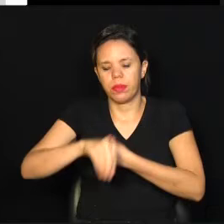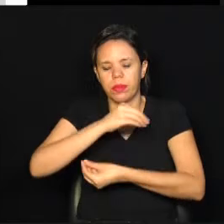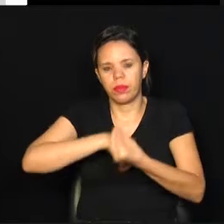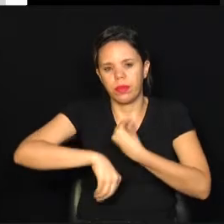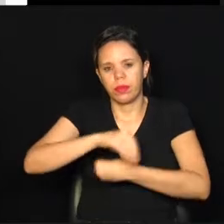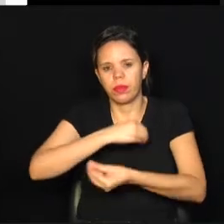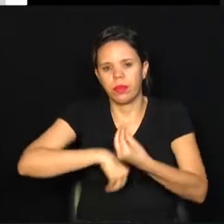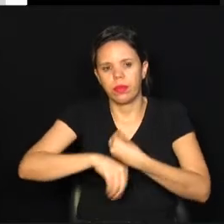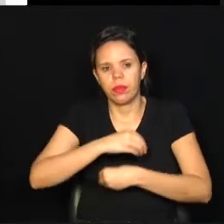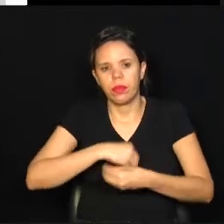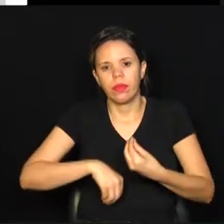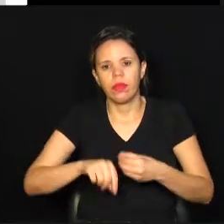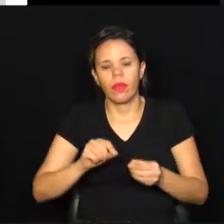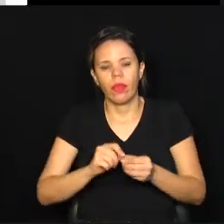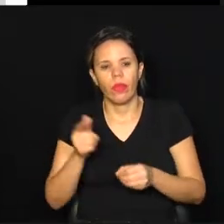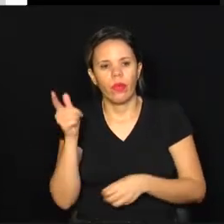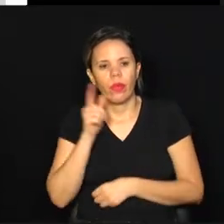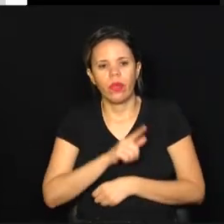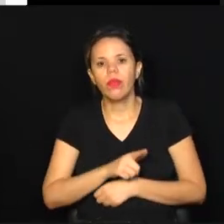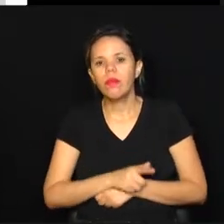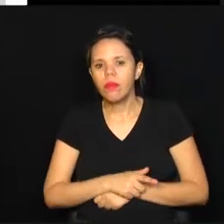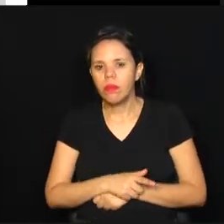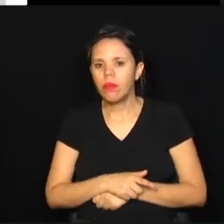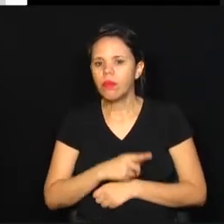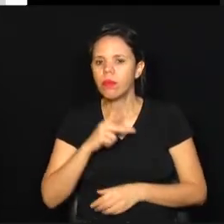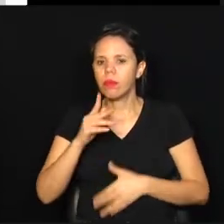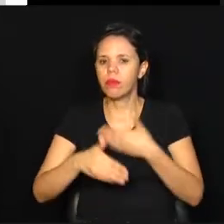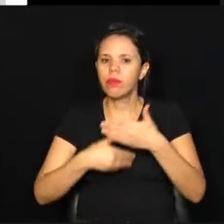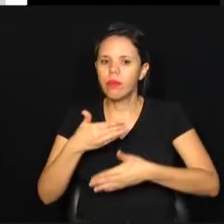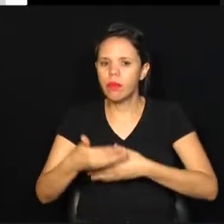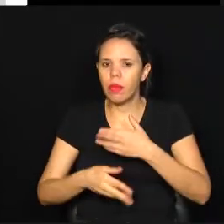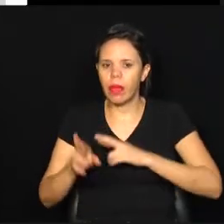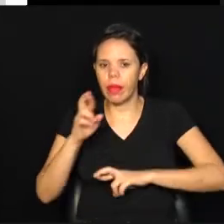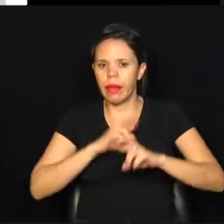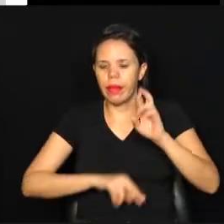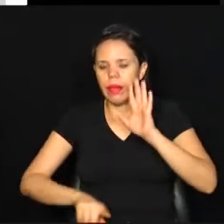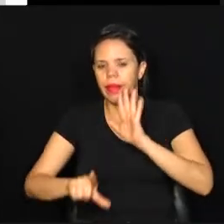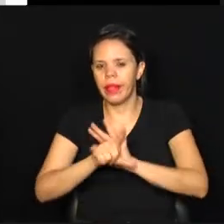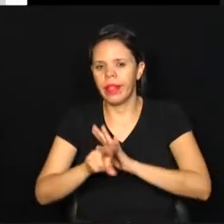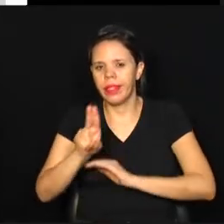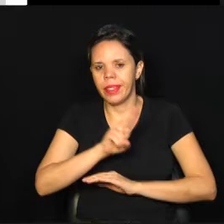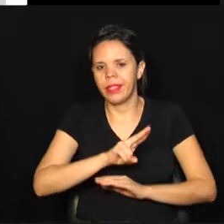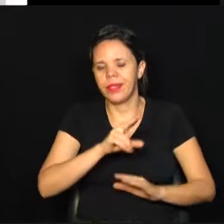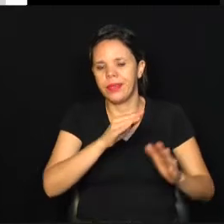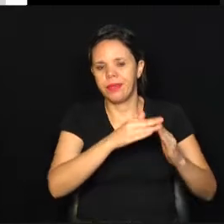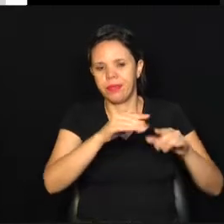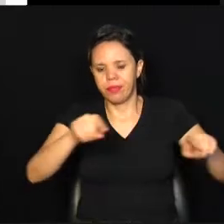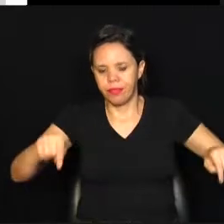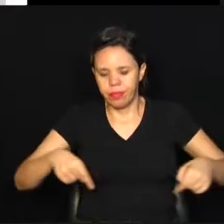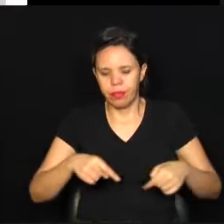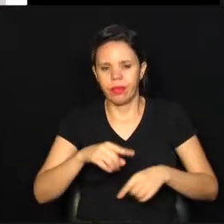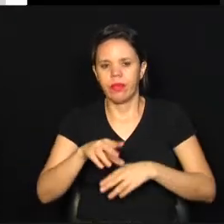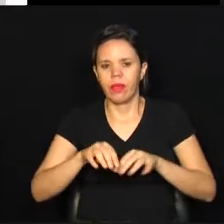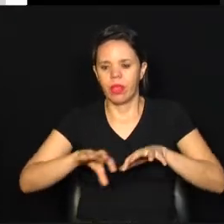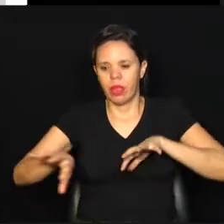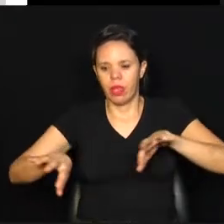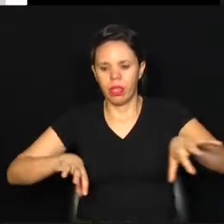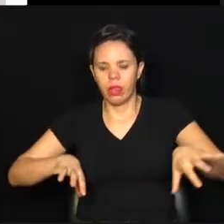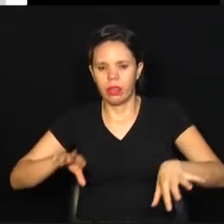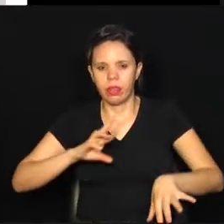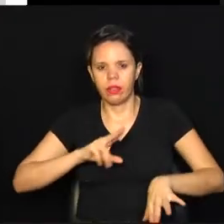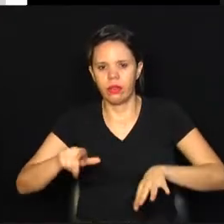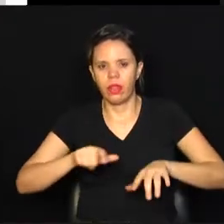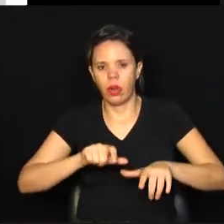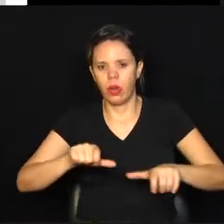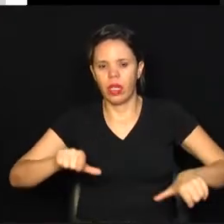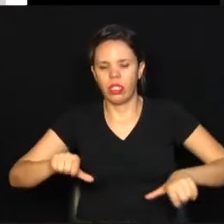foi um ganho, né, do nosso processo aí de revisão da lei de usocupação, que ela era muito segregada, tinham várias